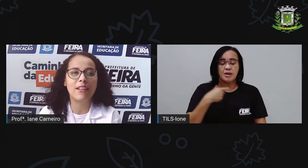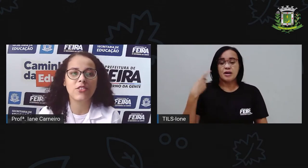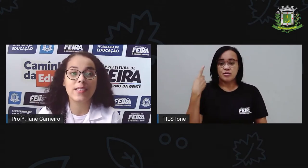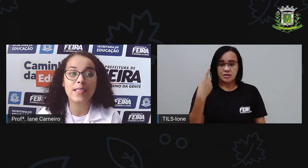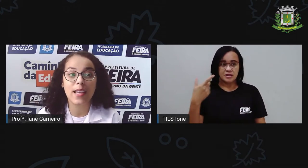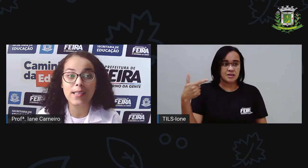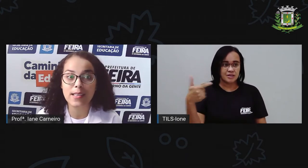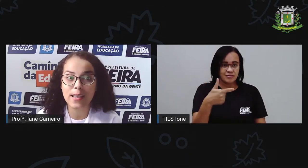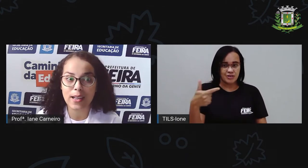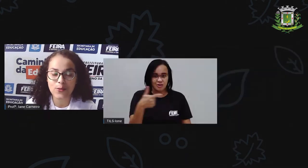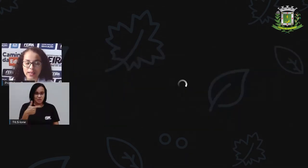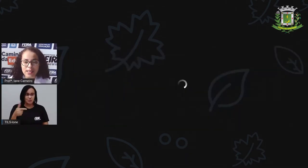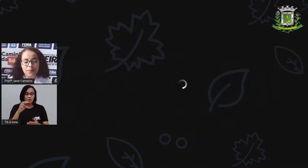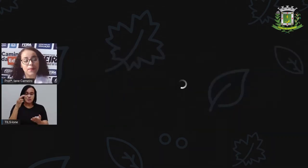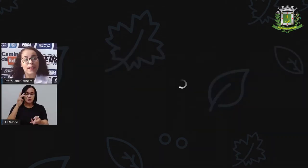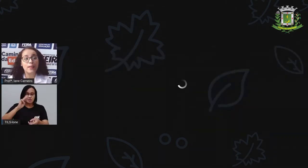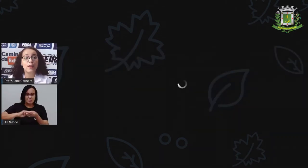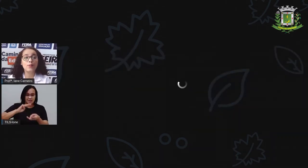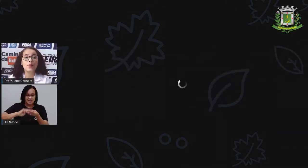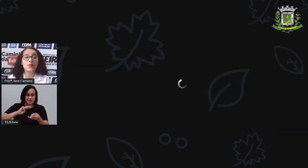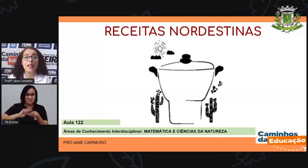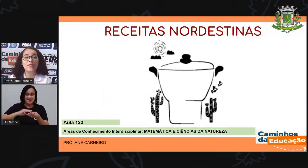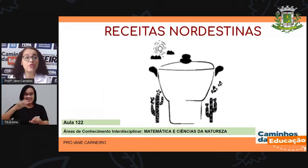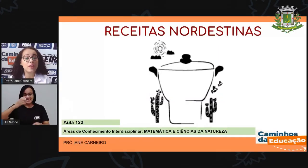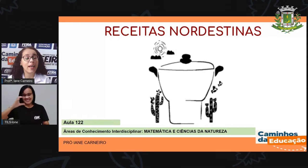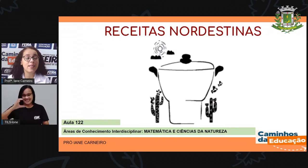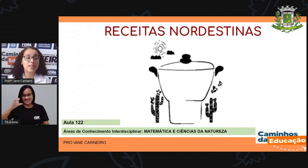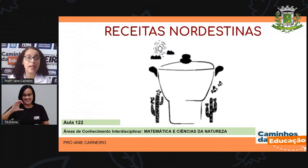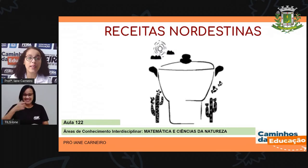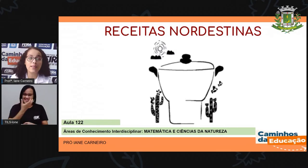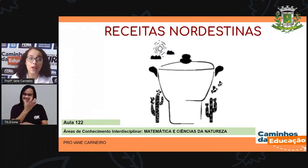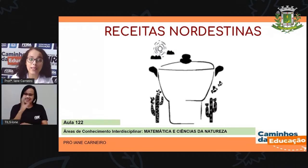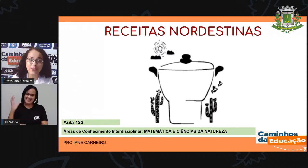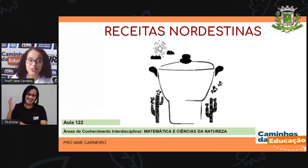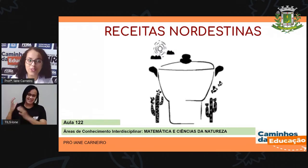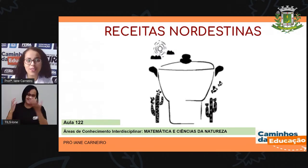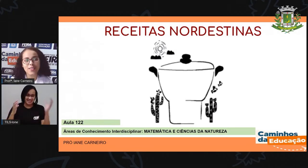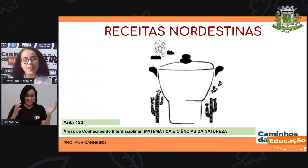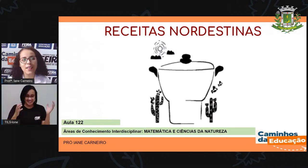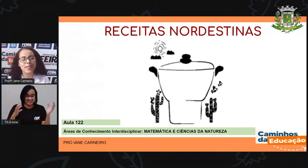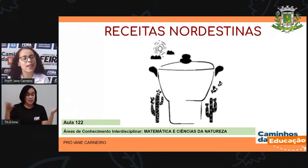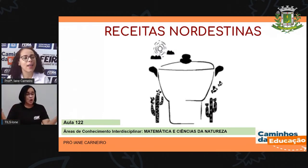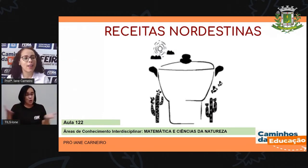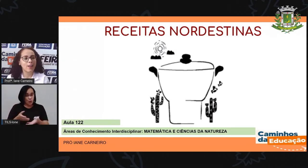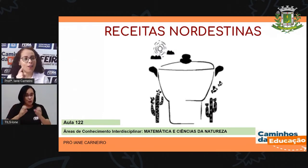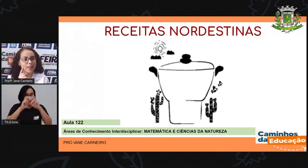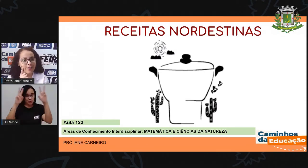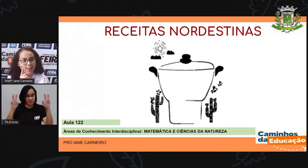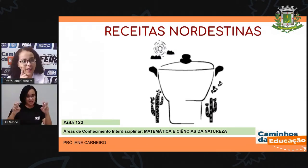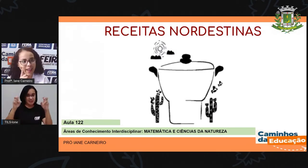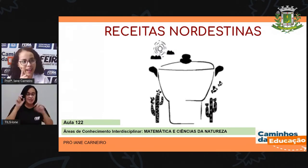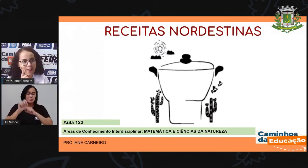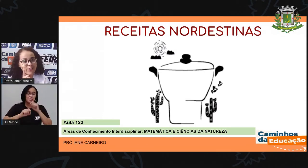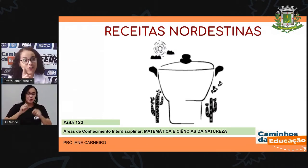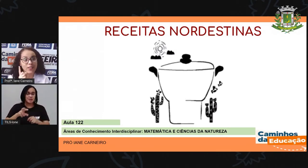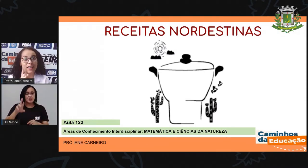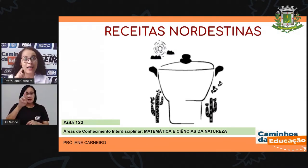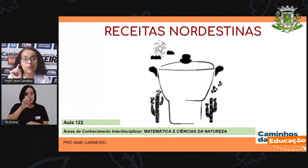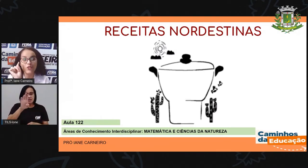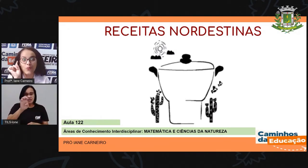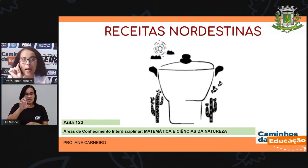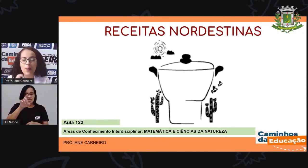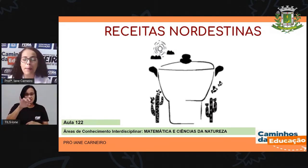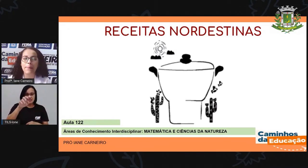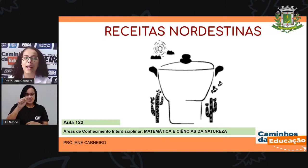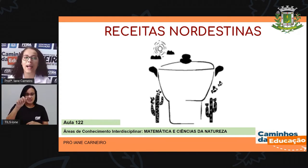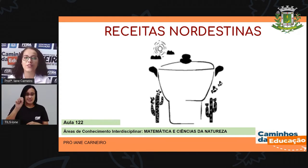matemática e ciências da natureza, nós vamos falar de receitas nordestinas. E olha só que legal, a gente vai ter